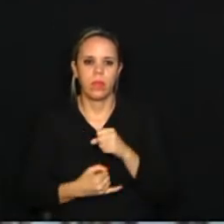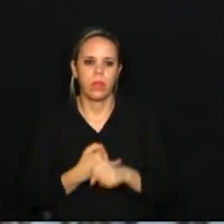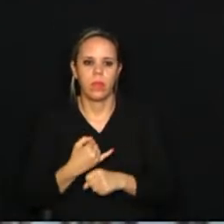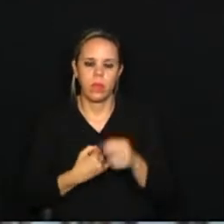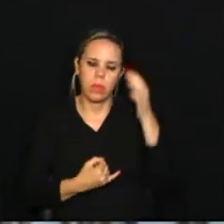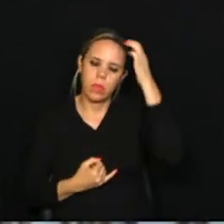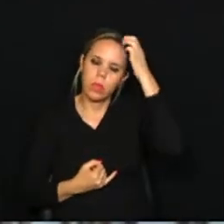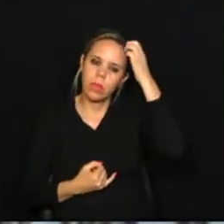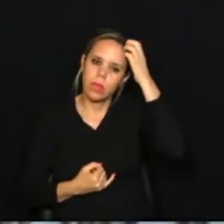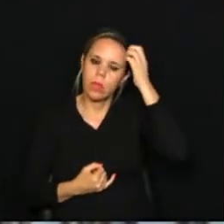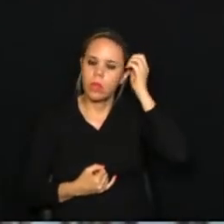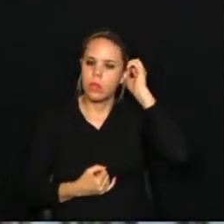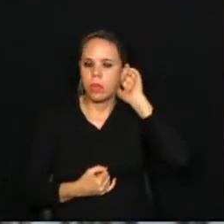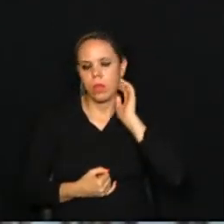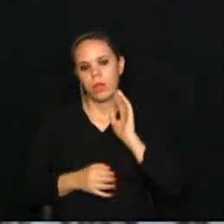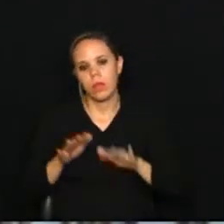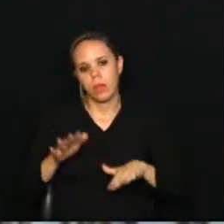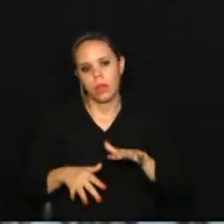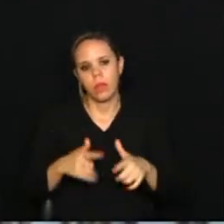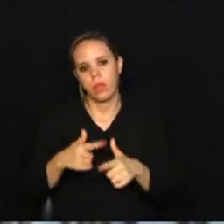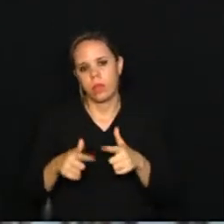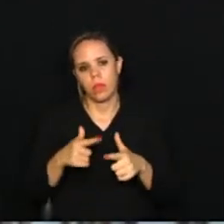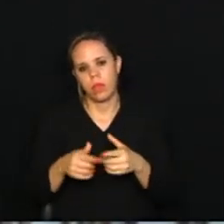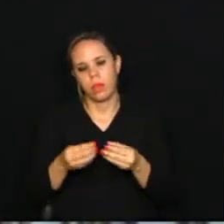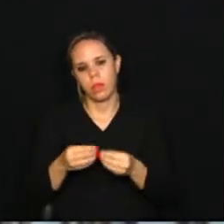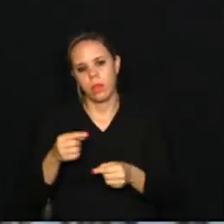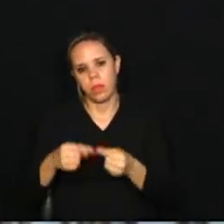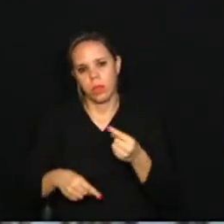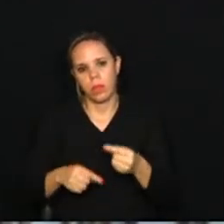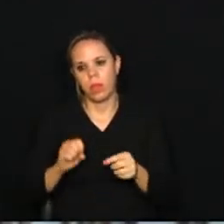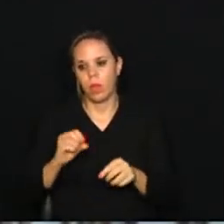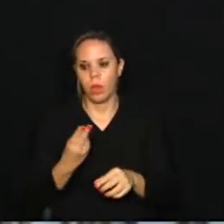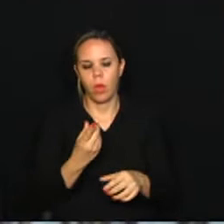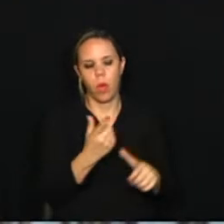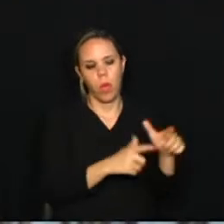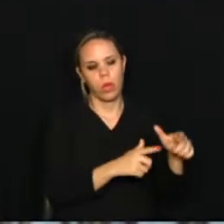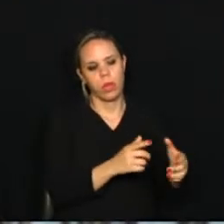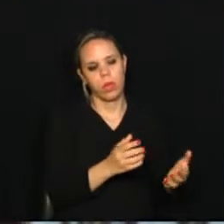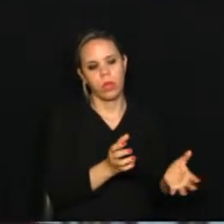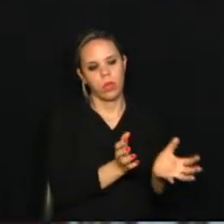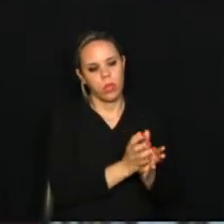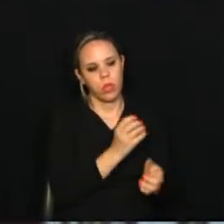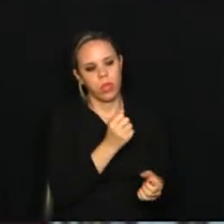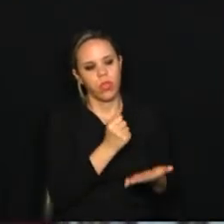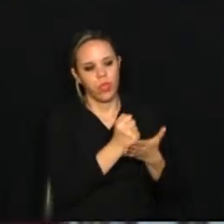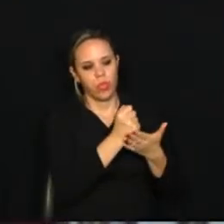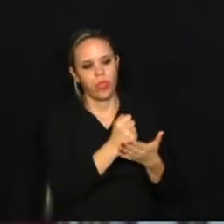né, a internet pôde ajudar